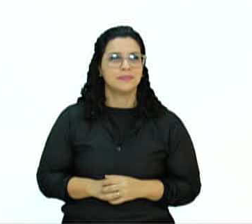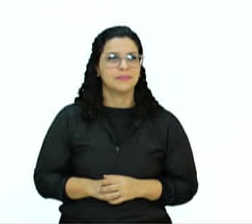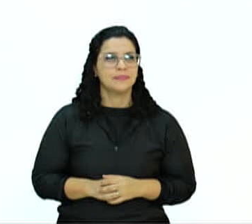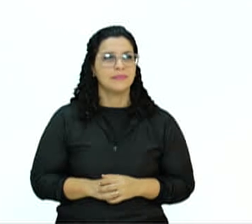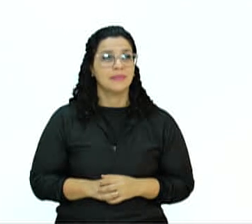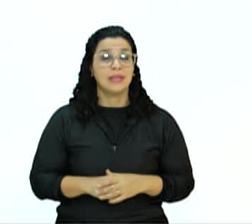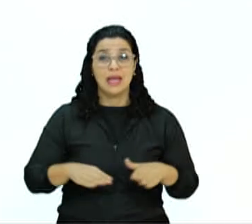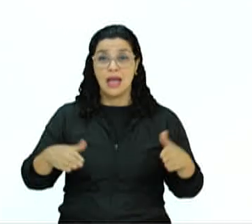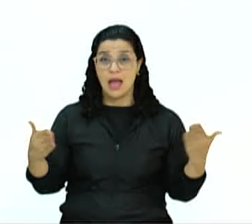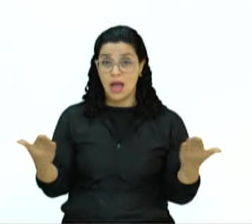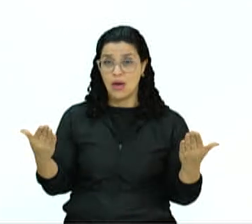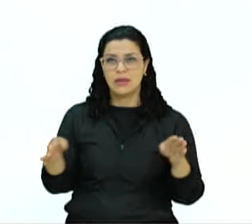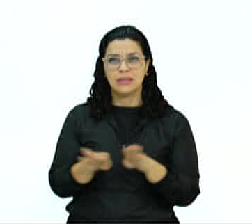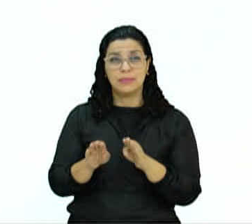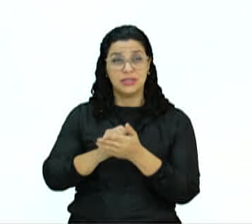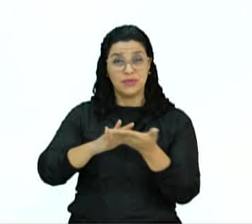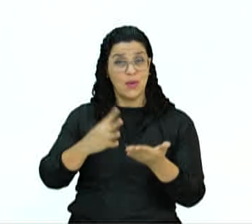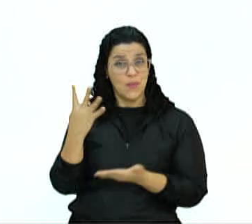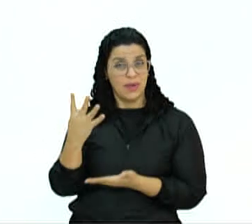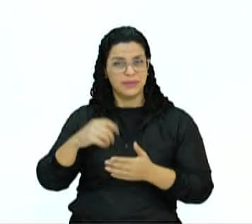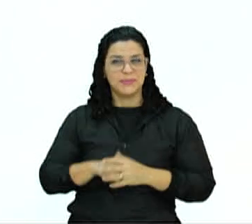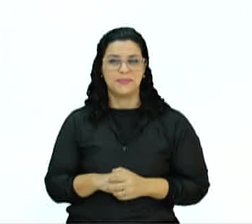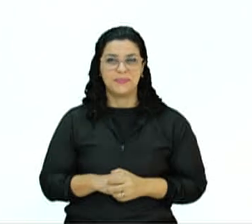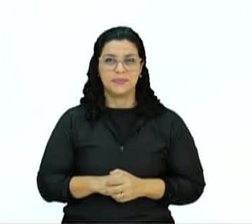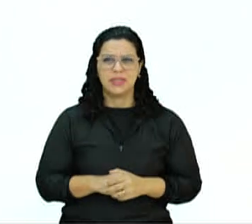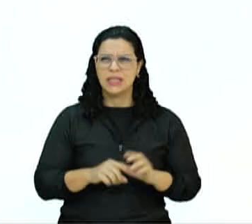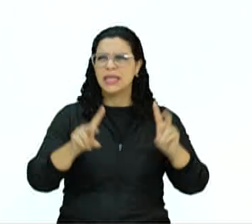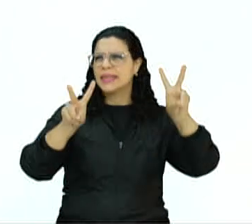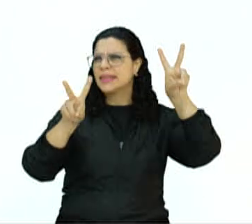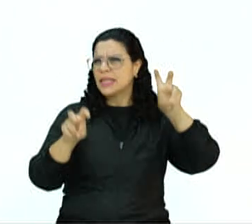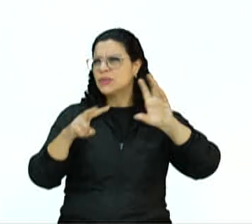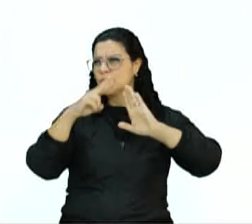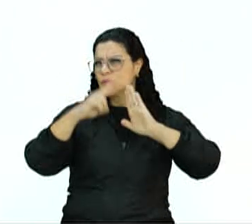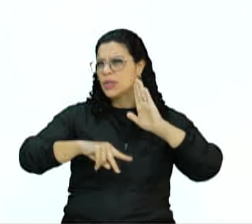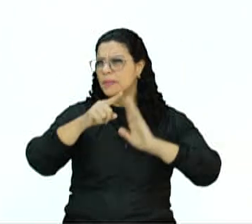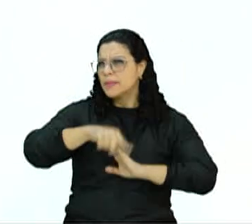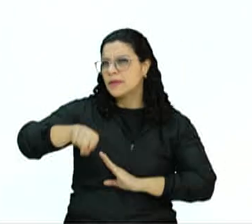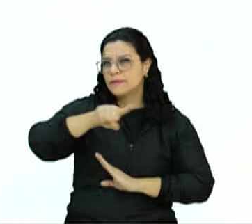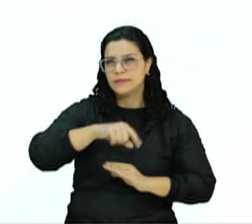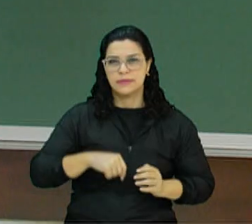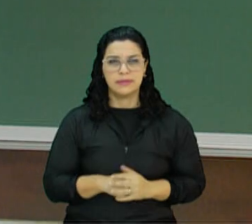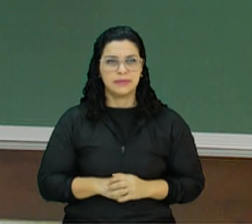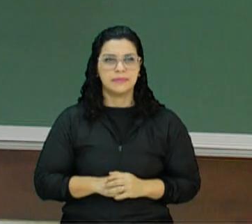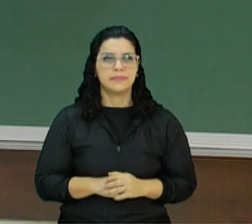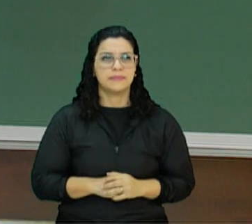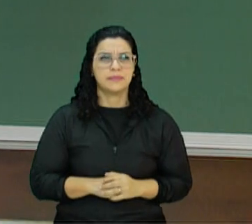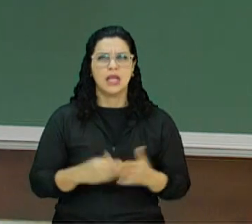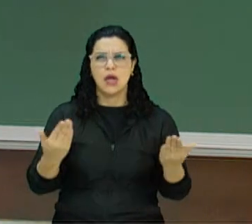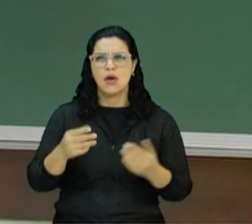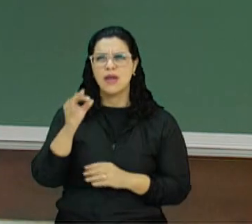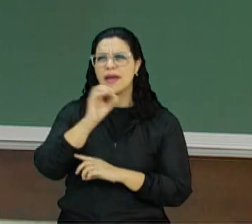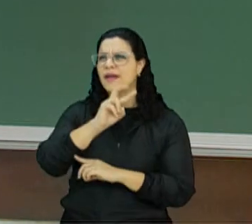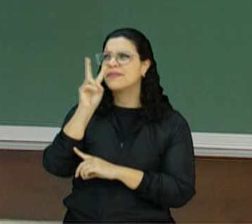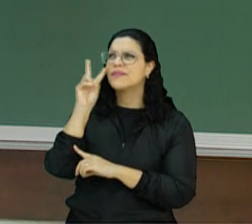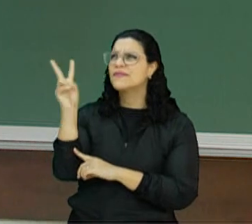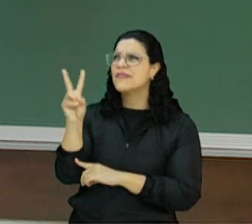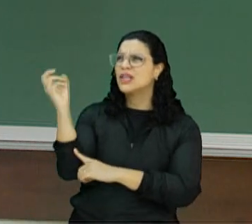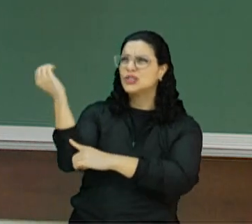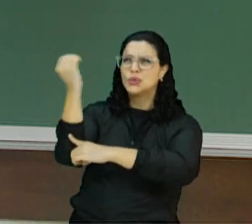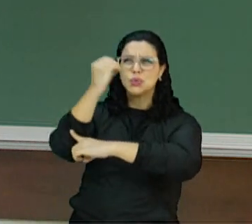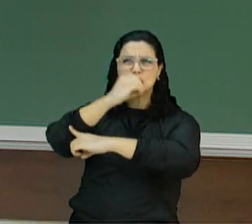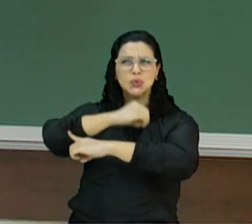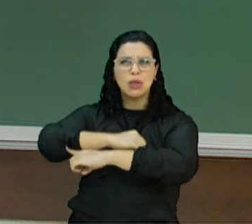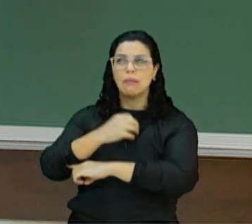Opa. Atividade 4. Neste trechinho eu acabei de ler para vocês. Ver o pôr do sol, ah meu